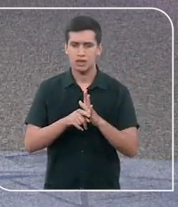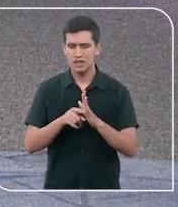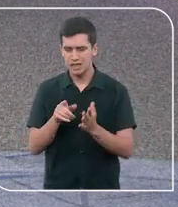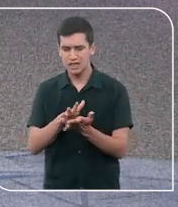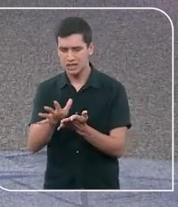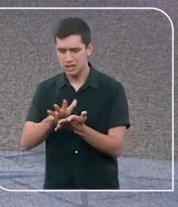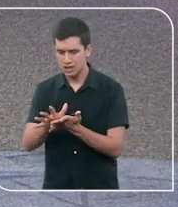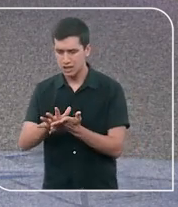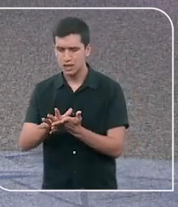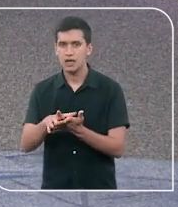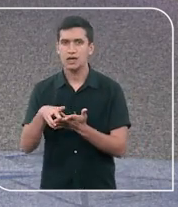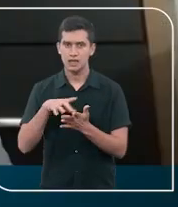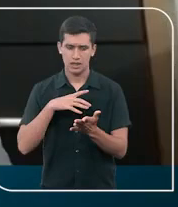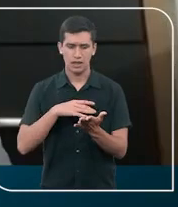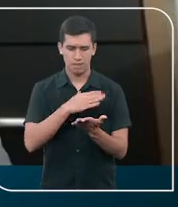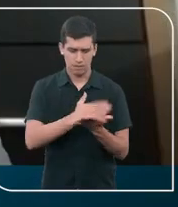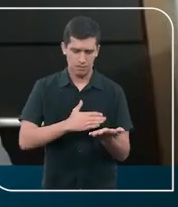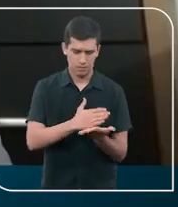estão relacionadas a isso?